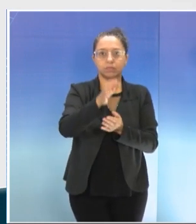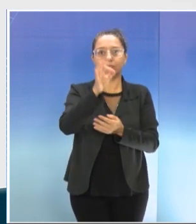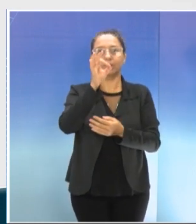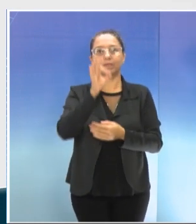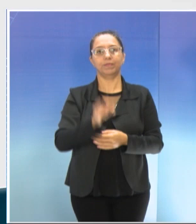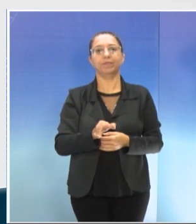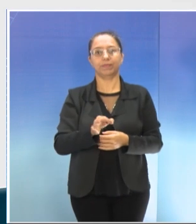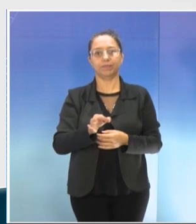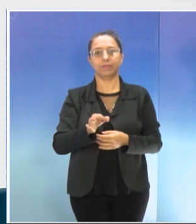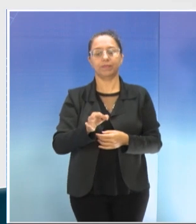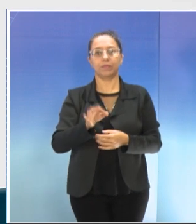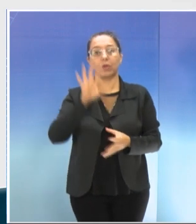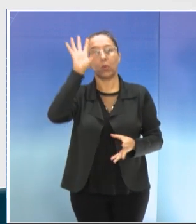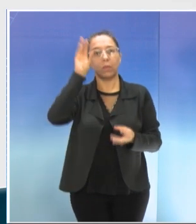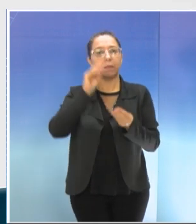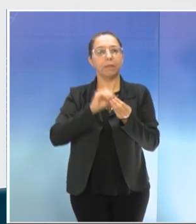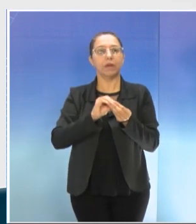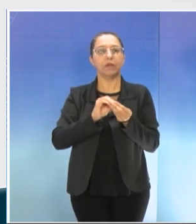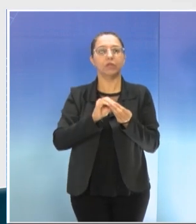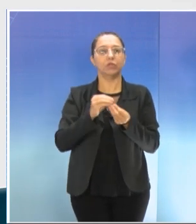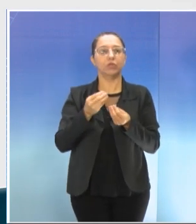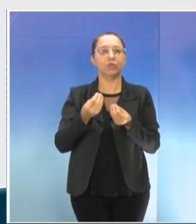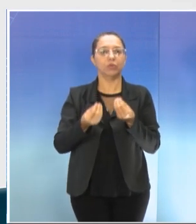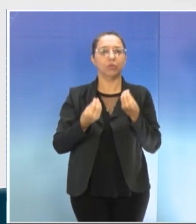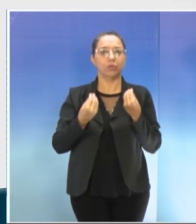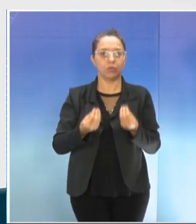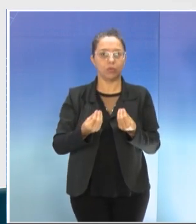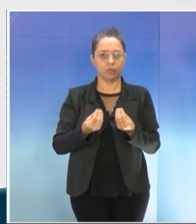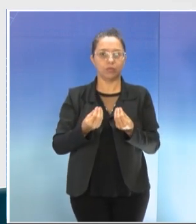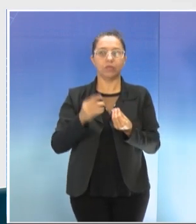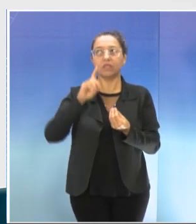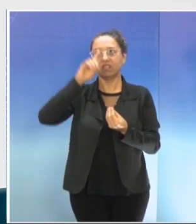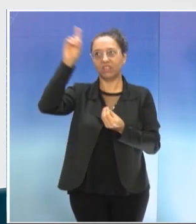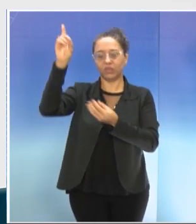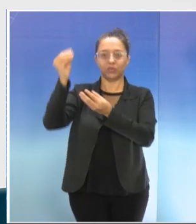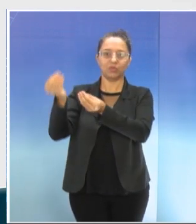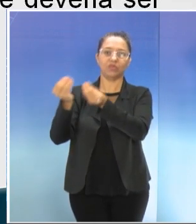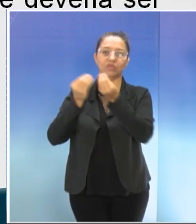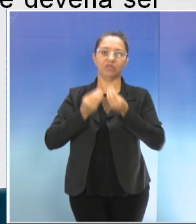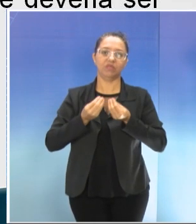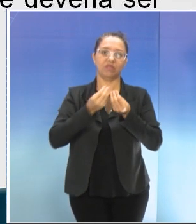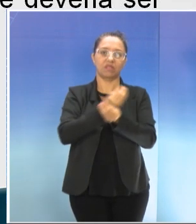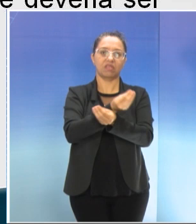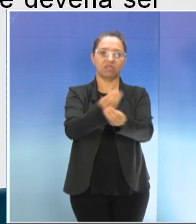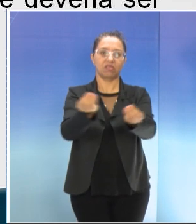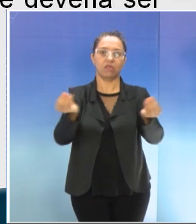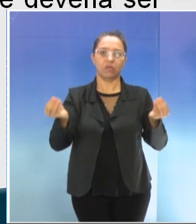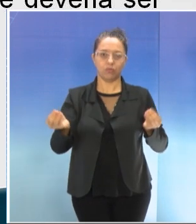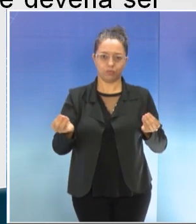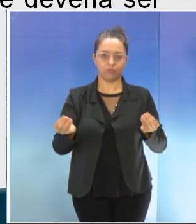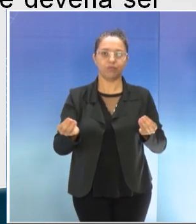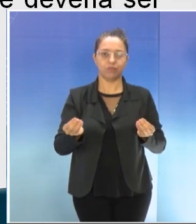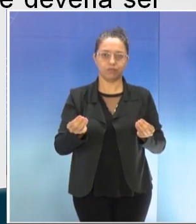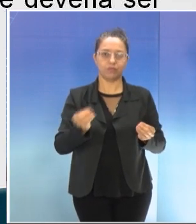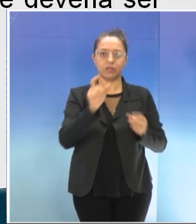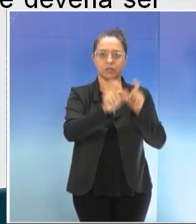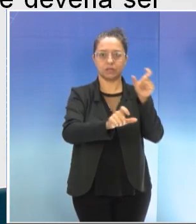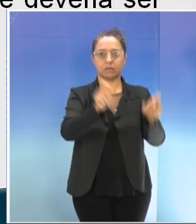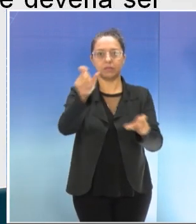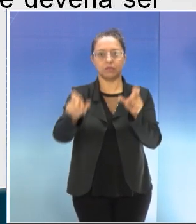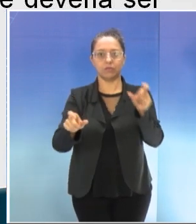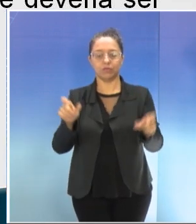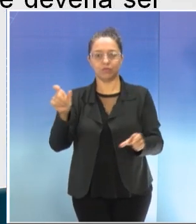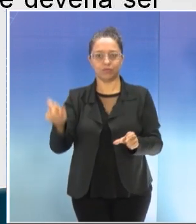Pode-se compreender, então, que ela foi concedida por Deus, né, ao homem